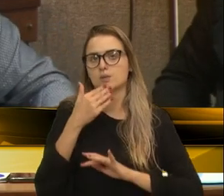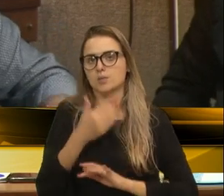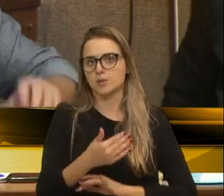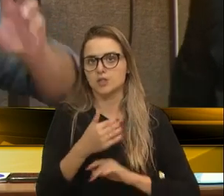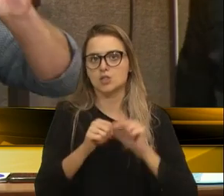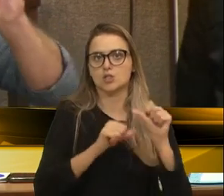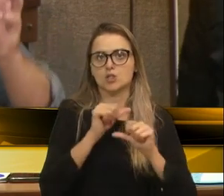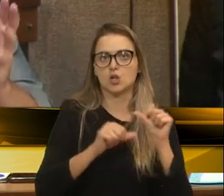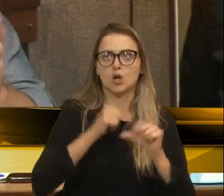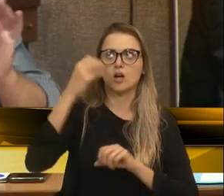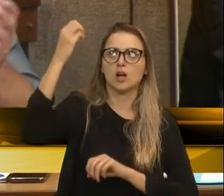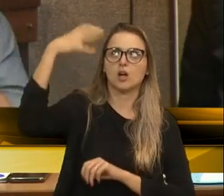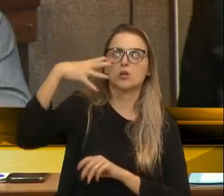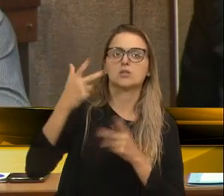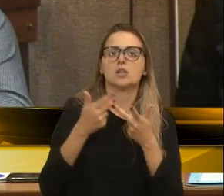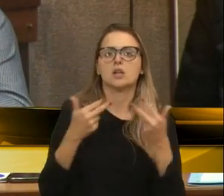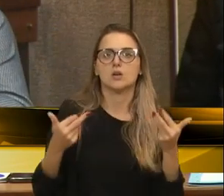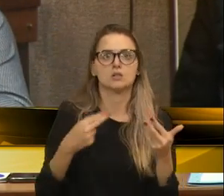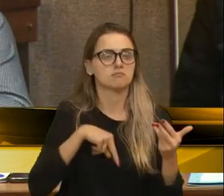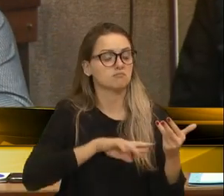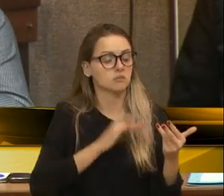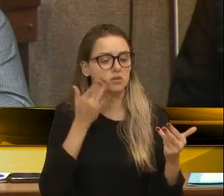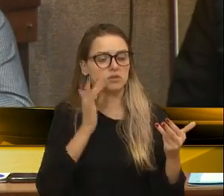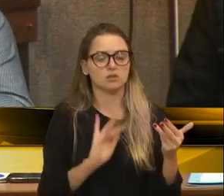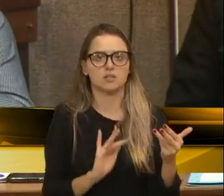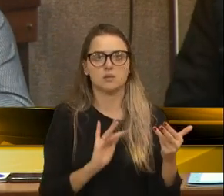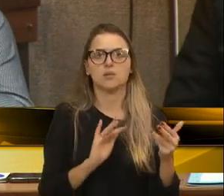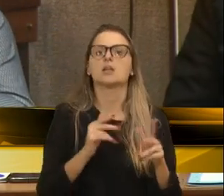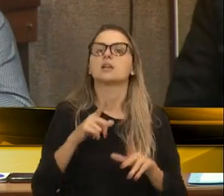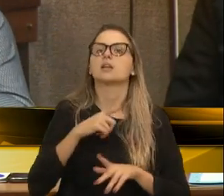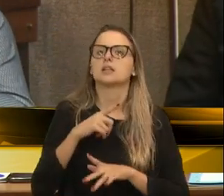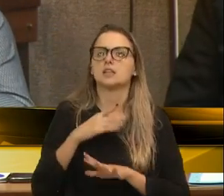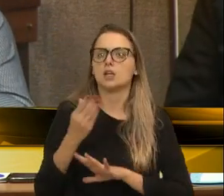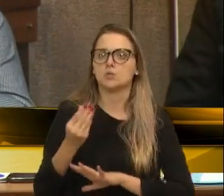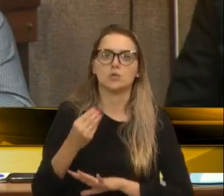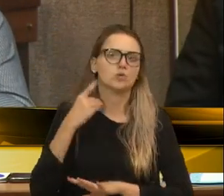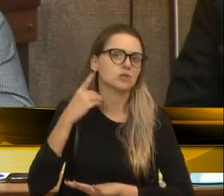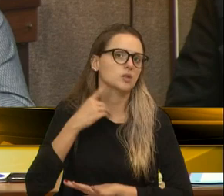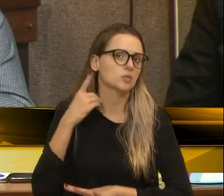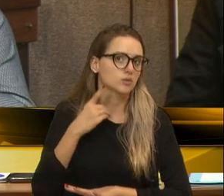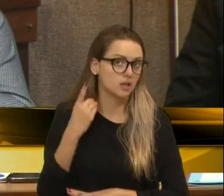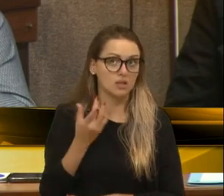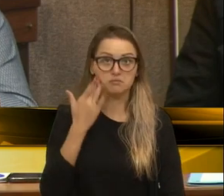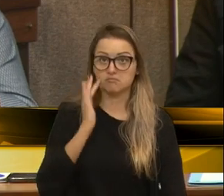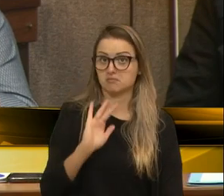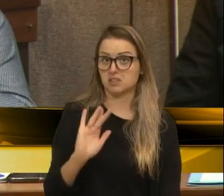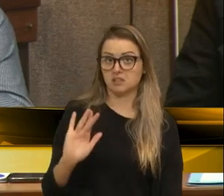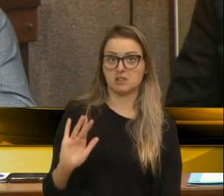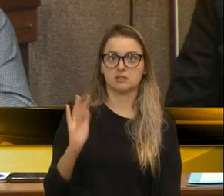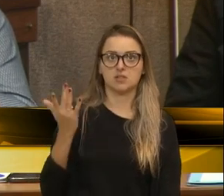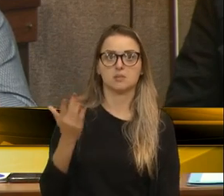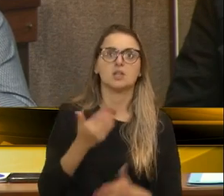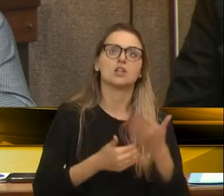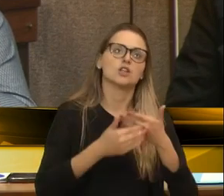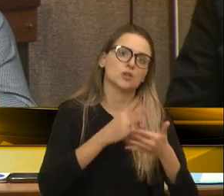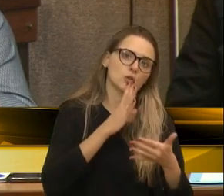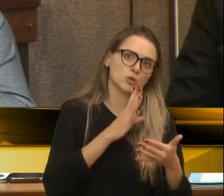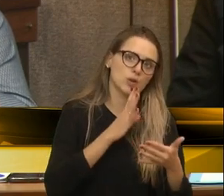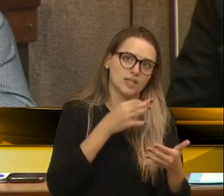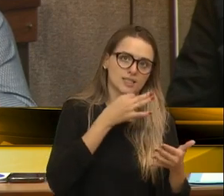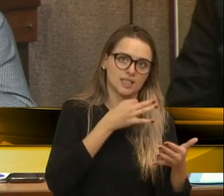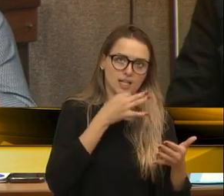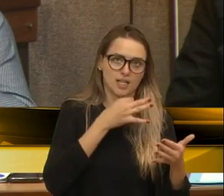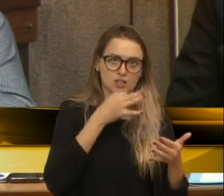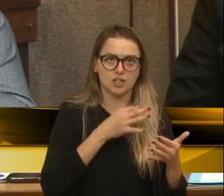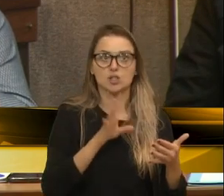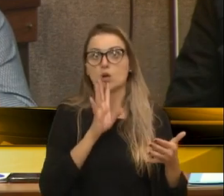troca de lâmpada, uma coisa mínima, nós não vamos saber. E muitos deputados nem sabiam, ou geralmente todos conhecem Caxias, conhecem até o